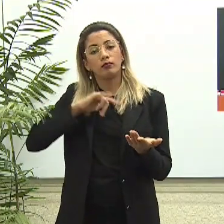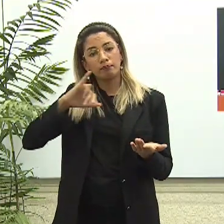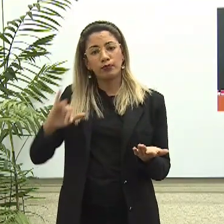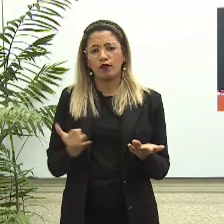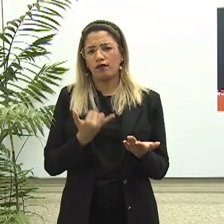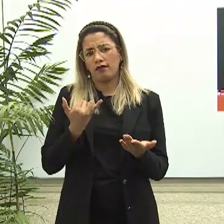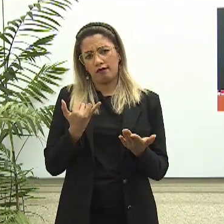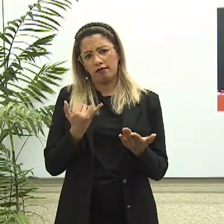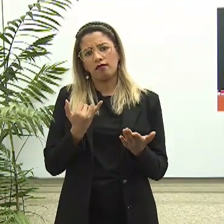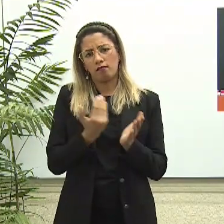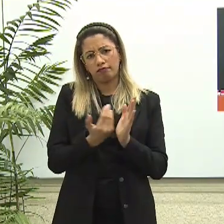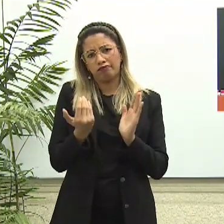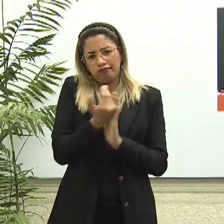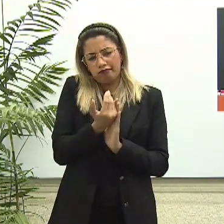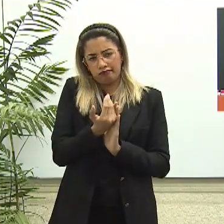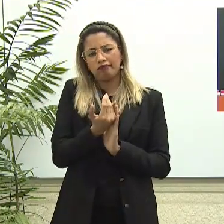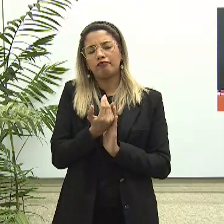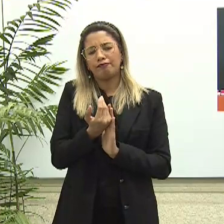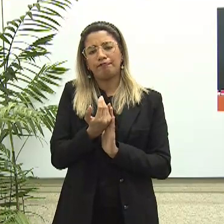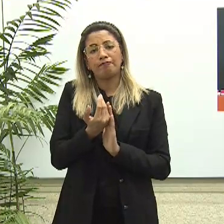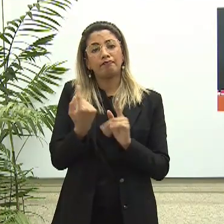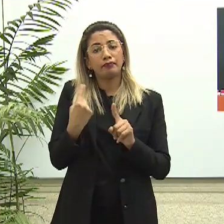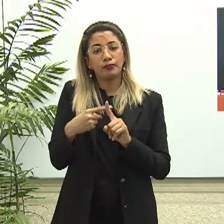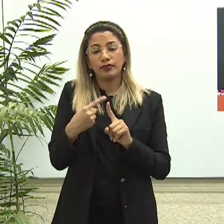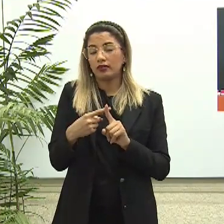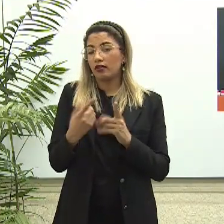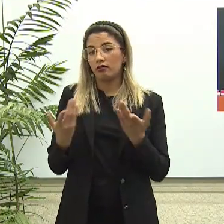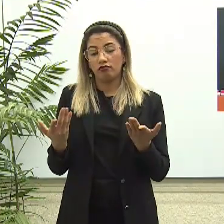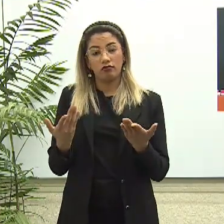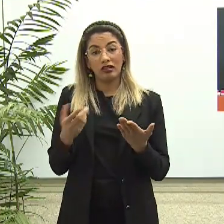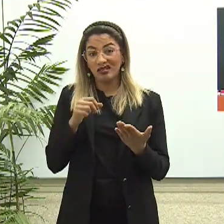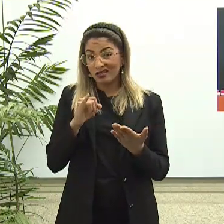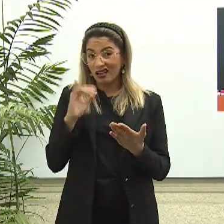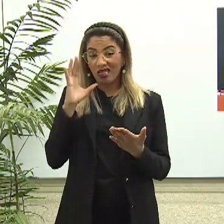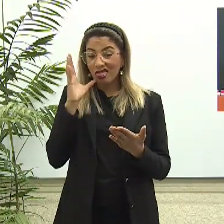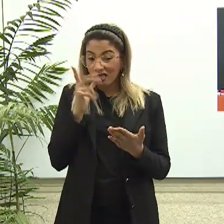precisa discutir isso seriamente porque do contrário vai ser tarde